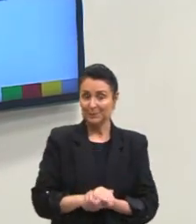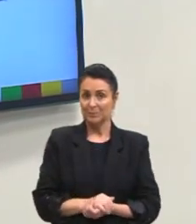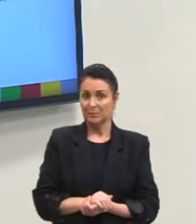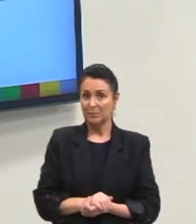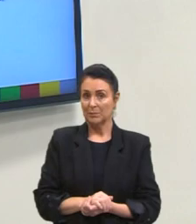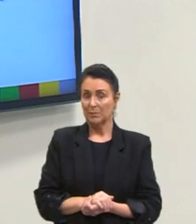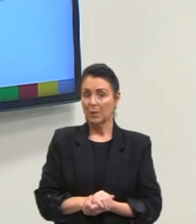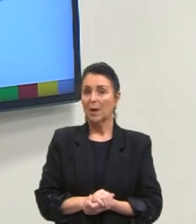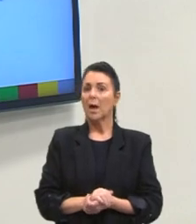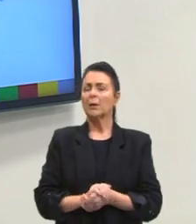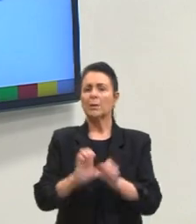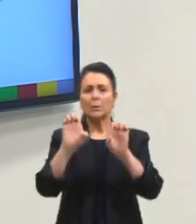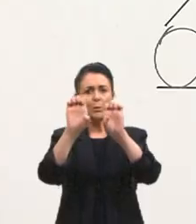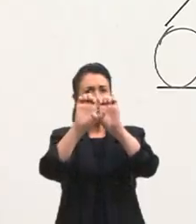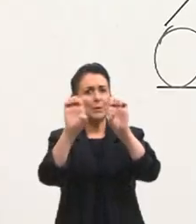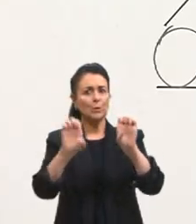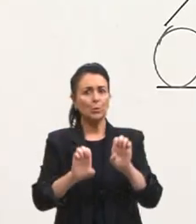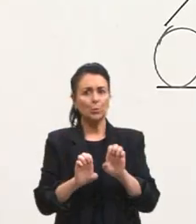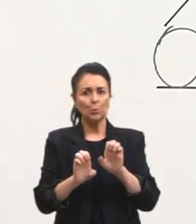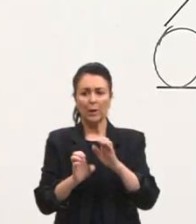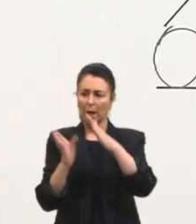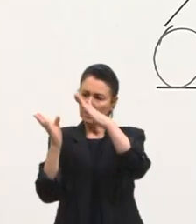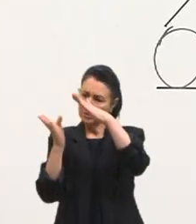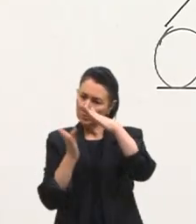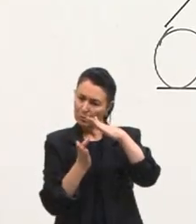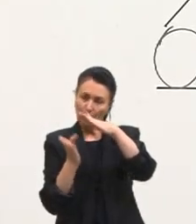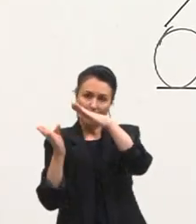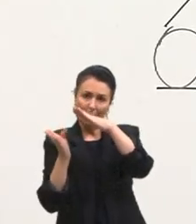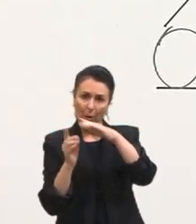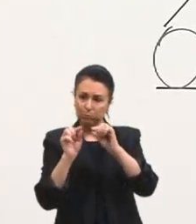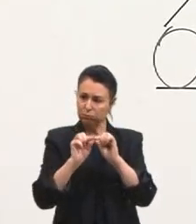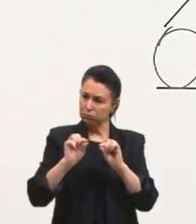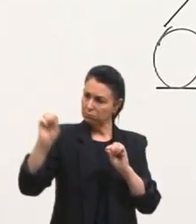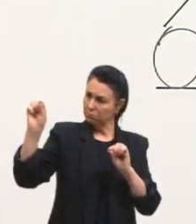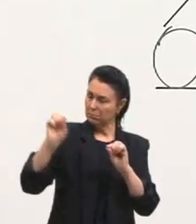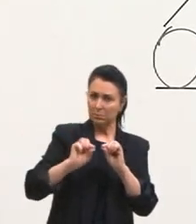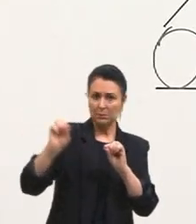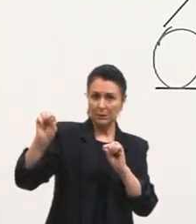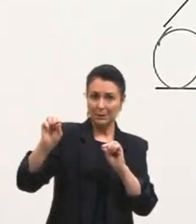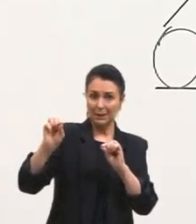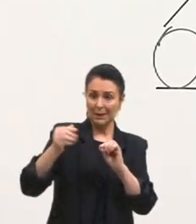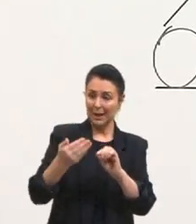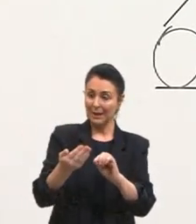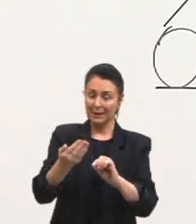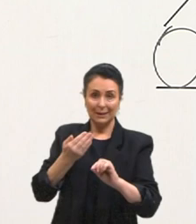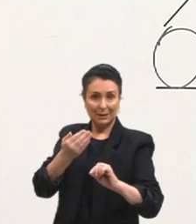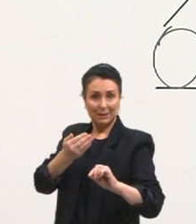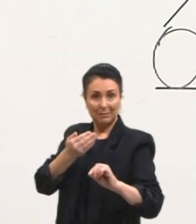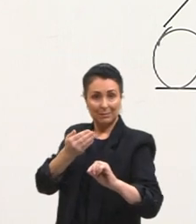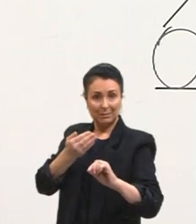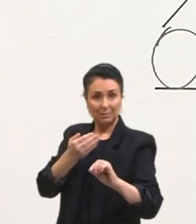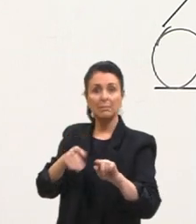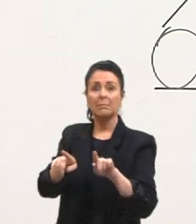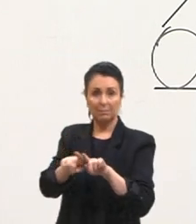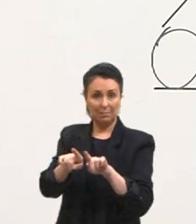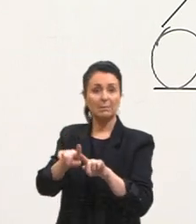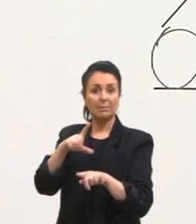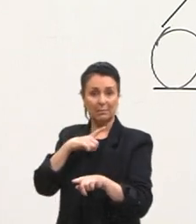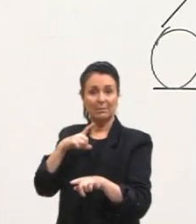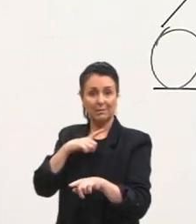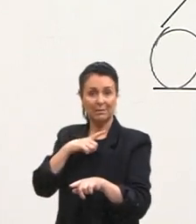Uma estrutura em diagonal, as que vão para trás ali também, que é a parte lateral do exercício, onde nós conseguimos contar